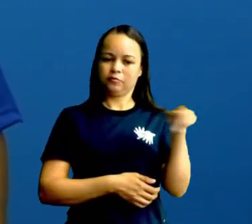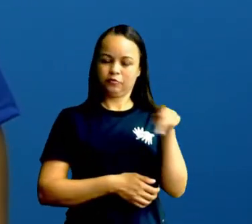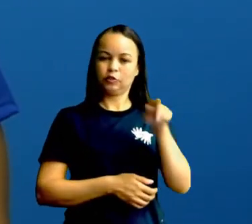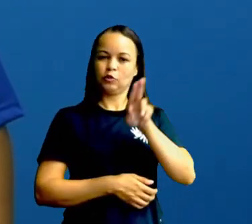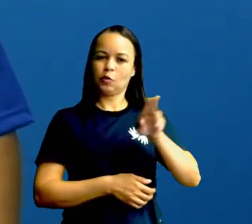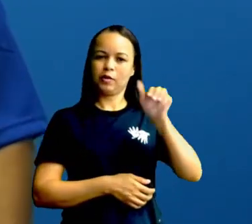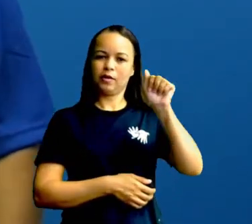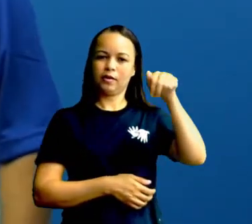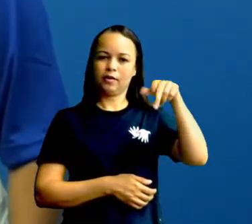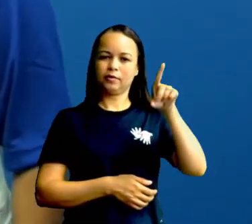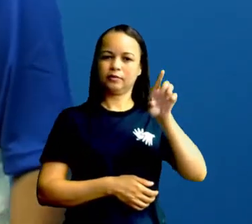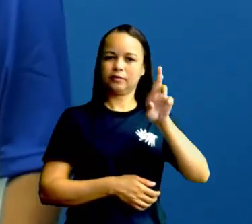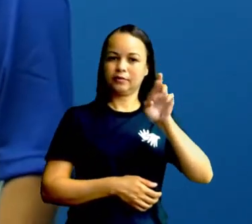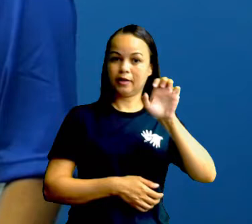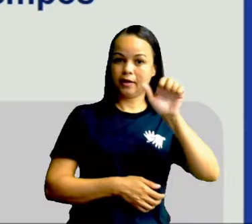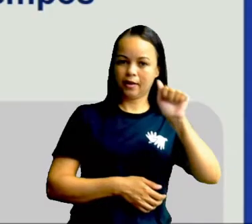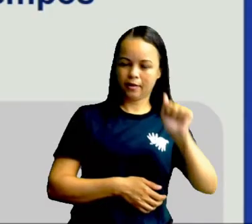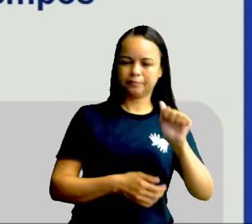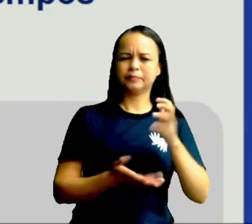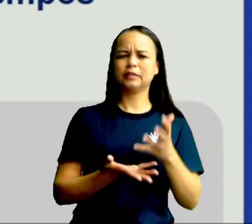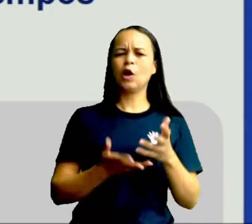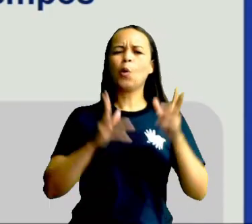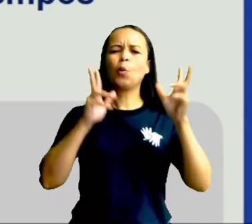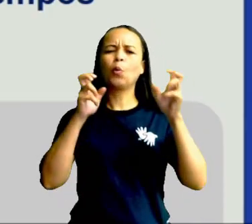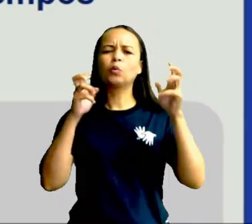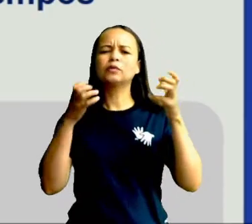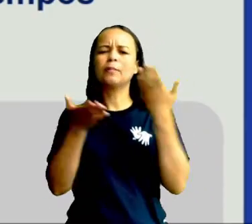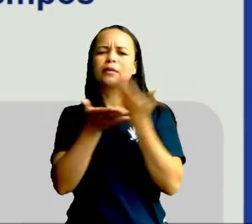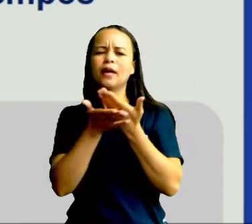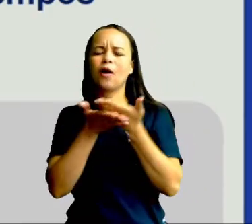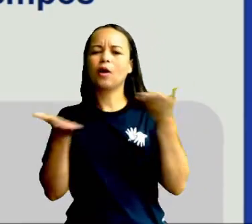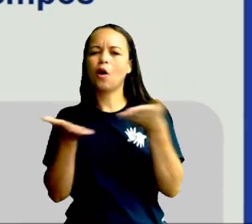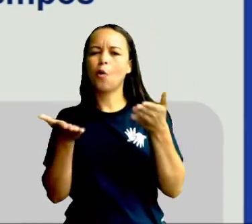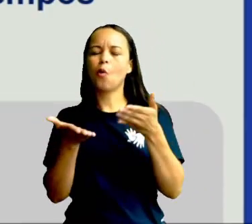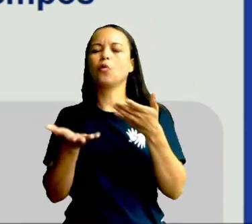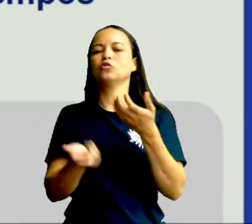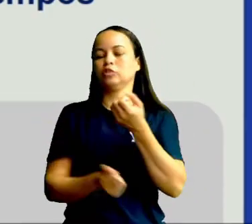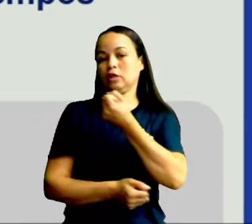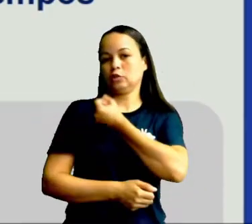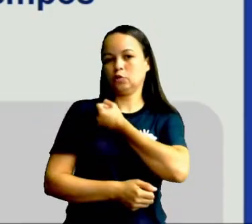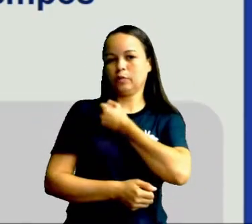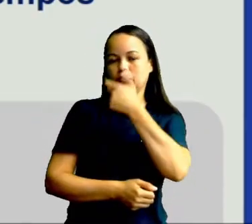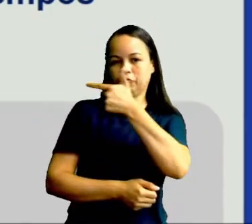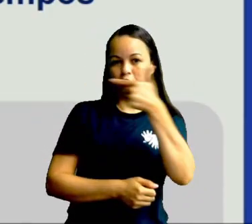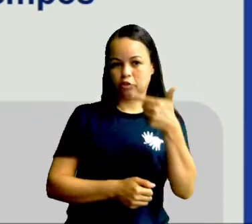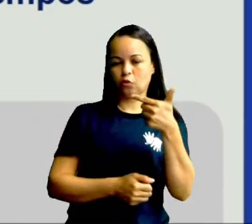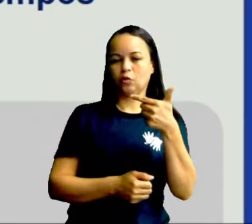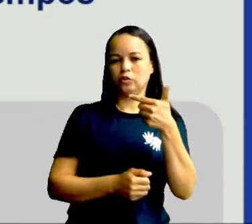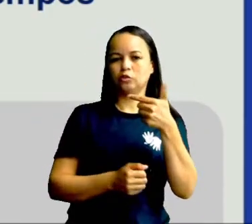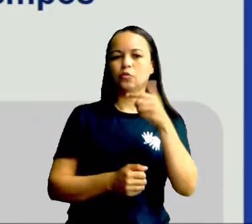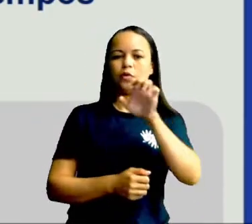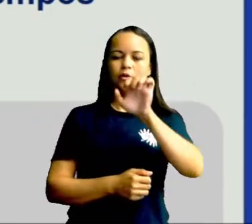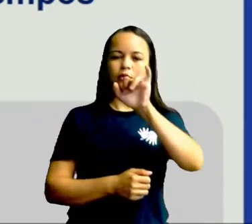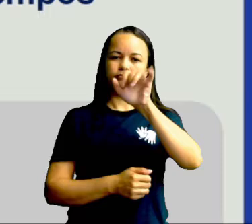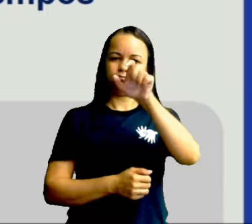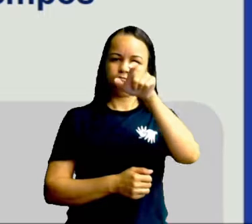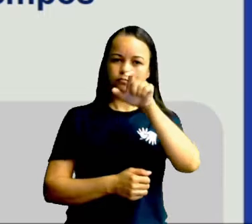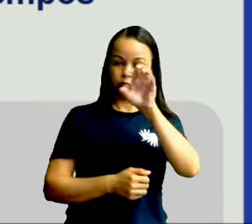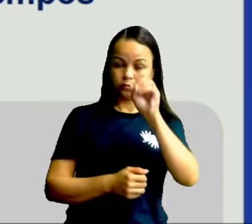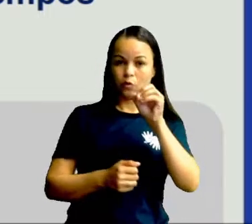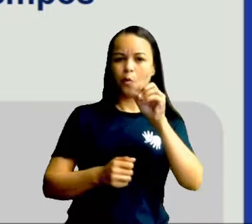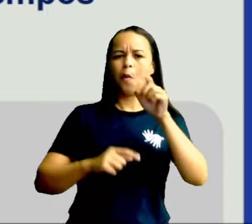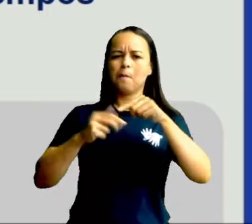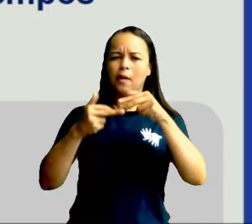professora Andréa. Vem comigo! O tema da aula é o número 22, né? Aula de número 22. O eixo é matéria